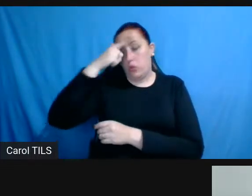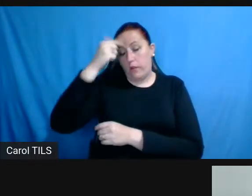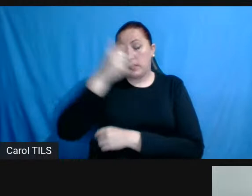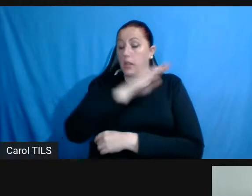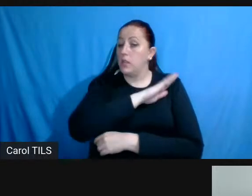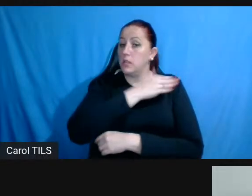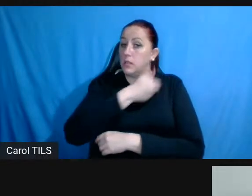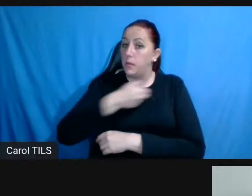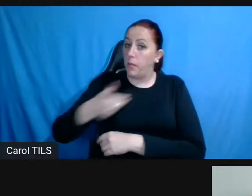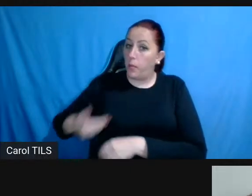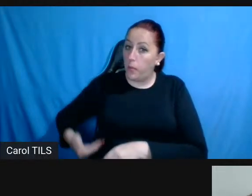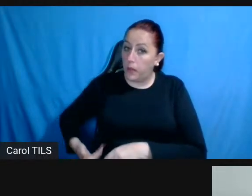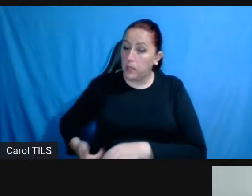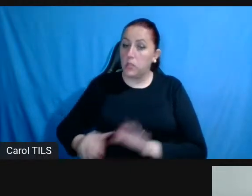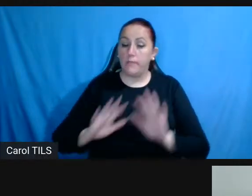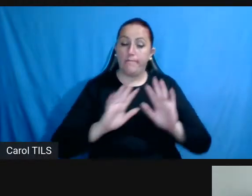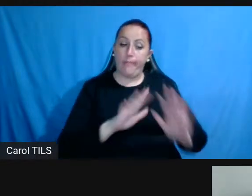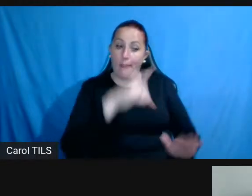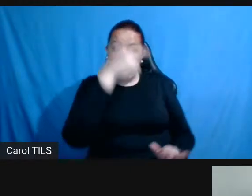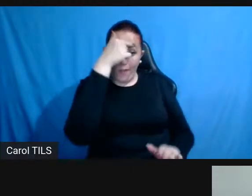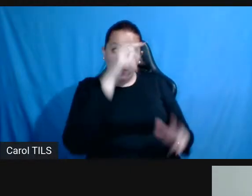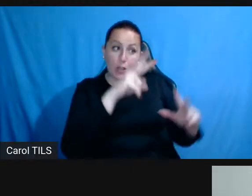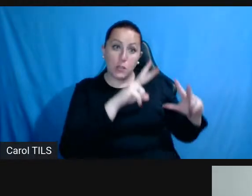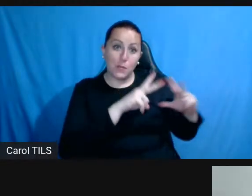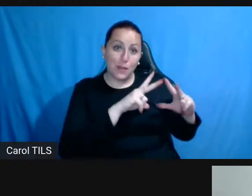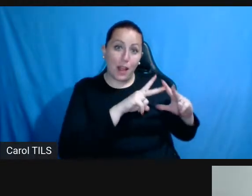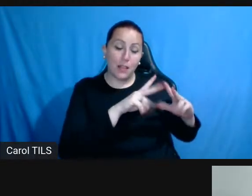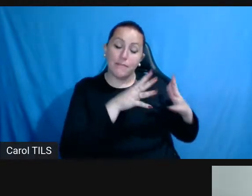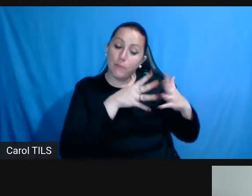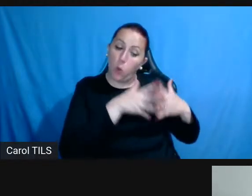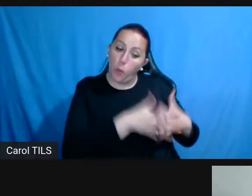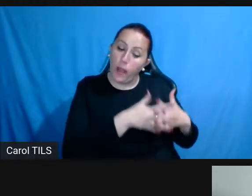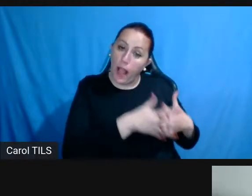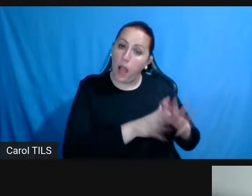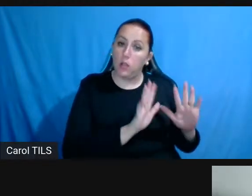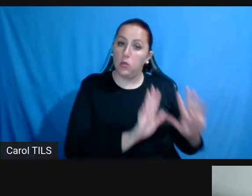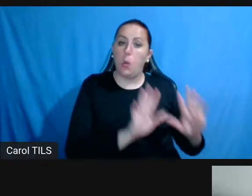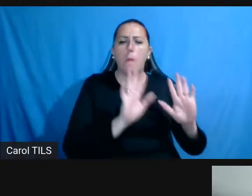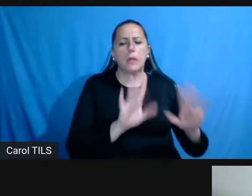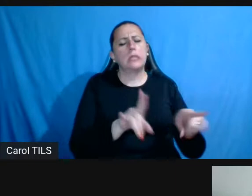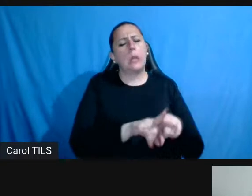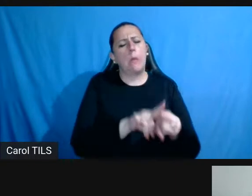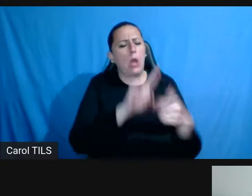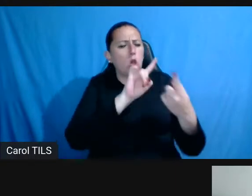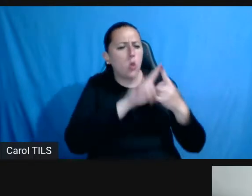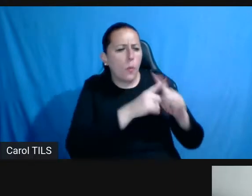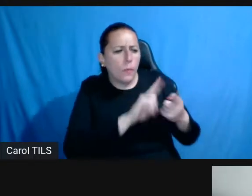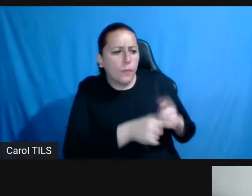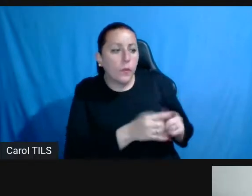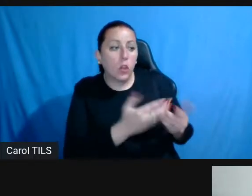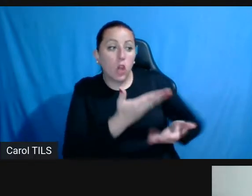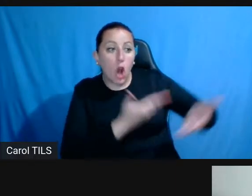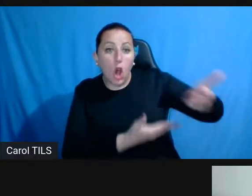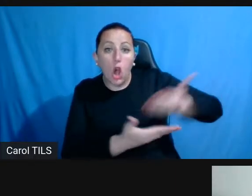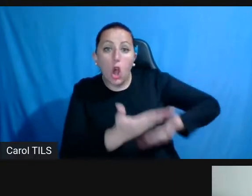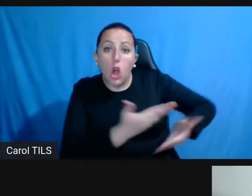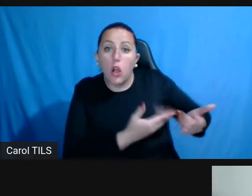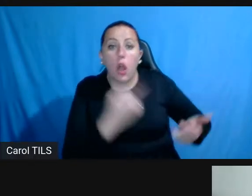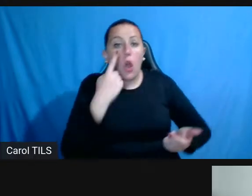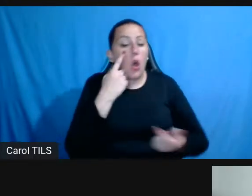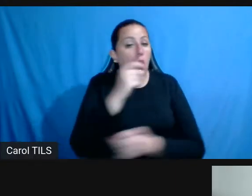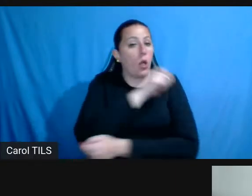as privadas, é um pouco mais complicado, mas também há negociação, há uma troca. Olha, o